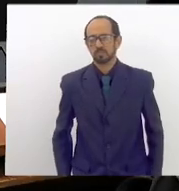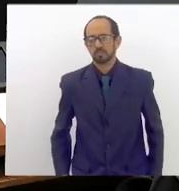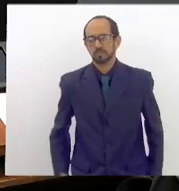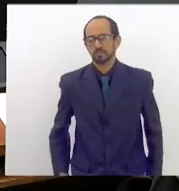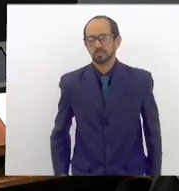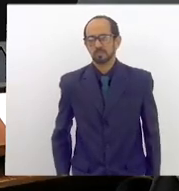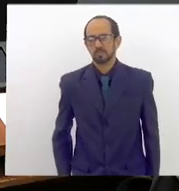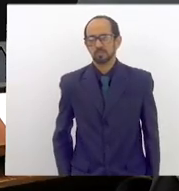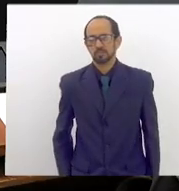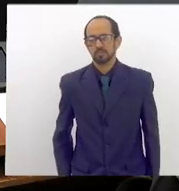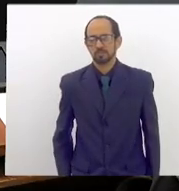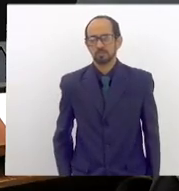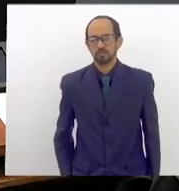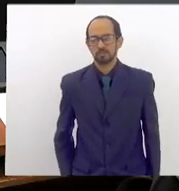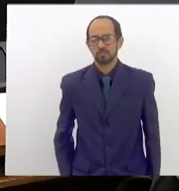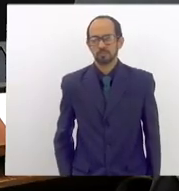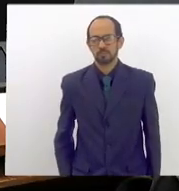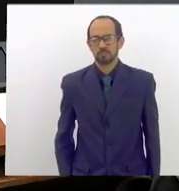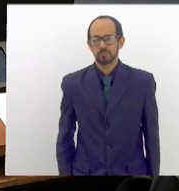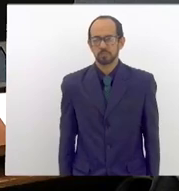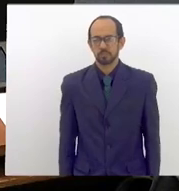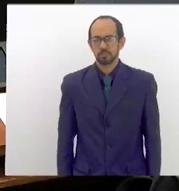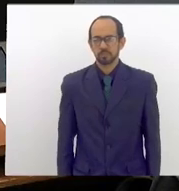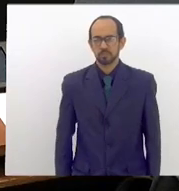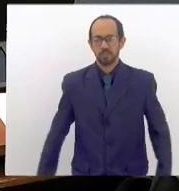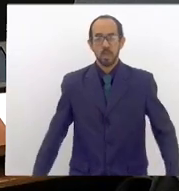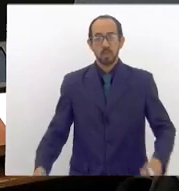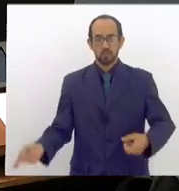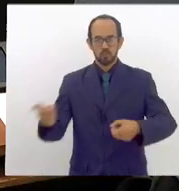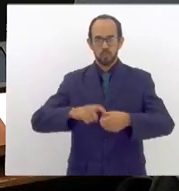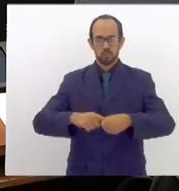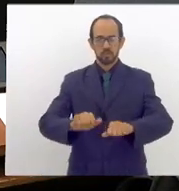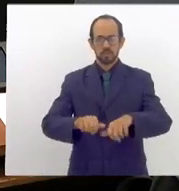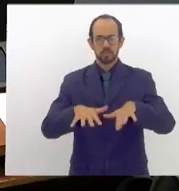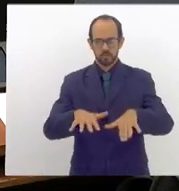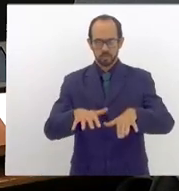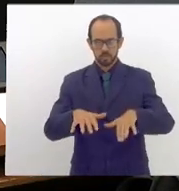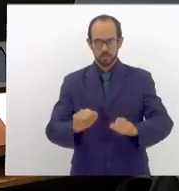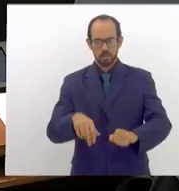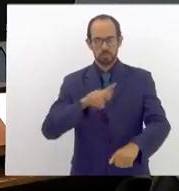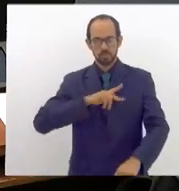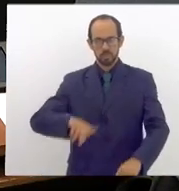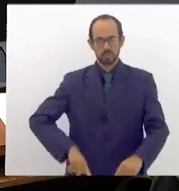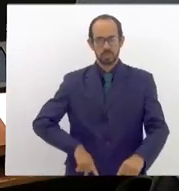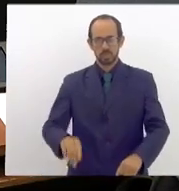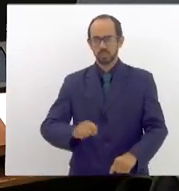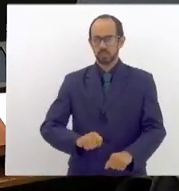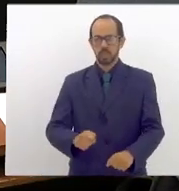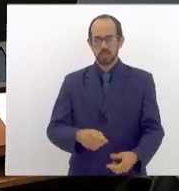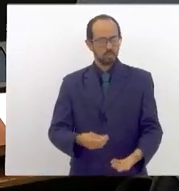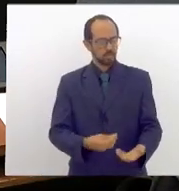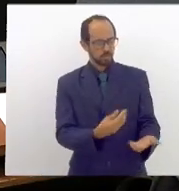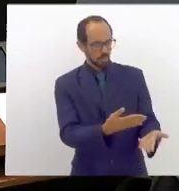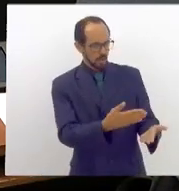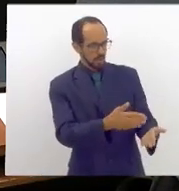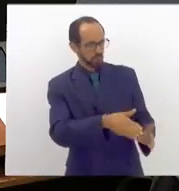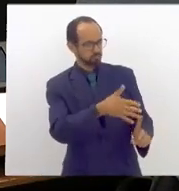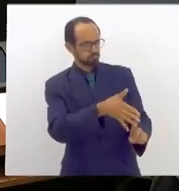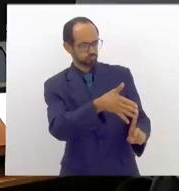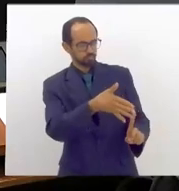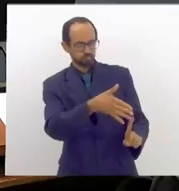Car Claro está reaberto a sessão presidência concede a palavra ao Deputado Daniel